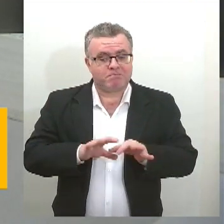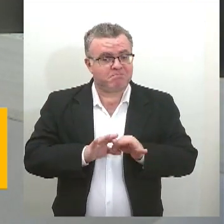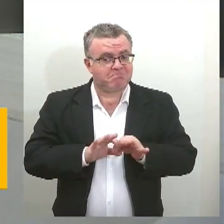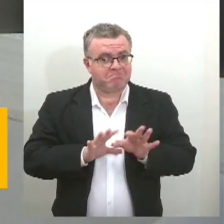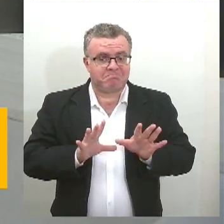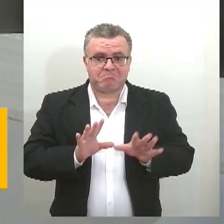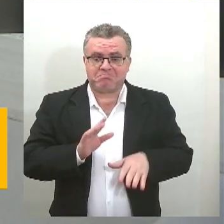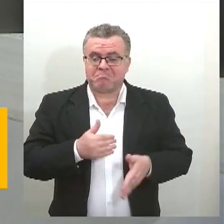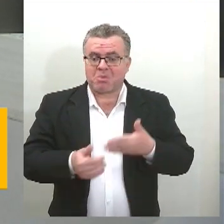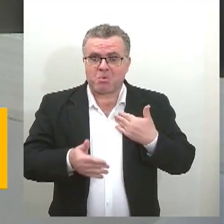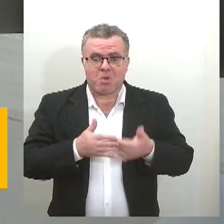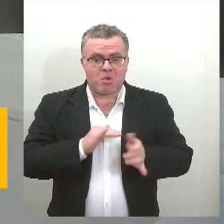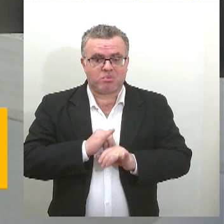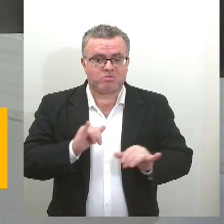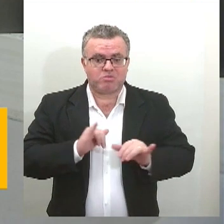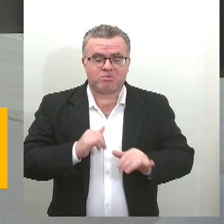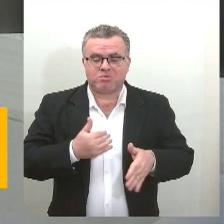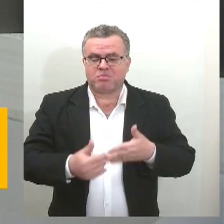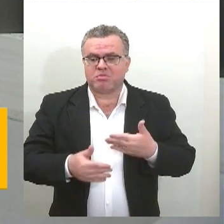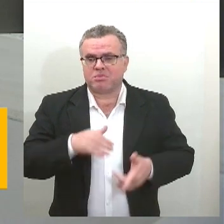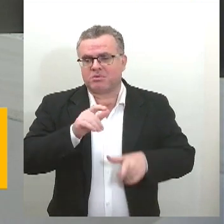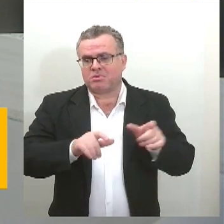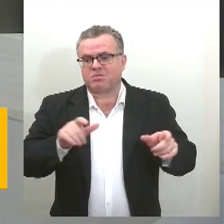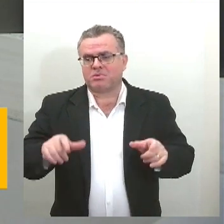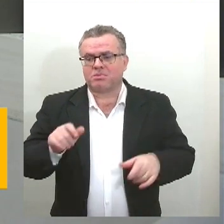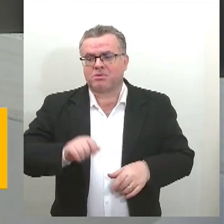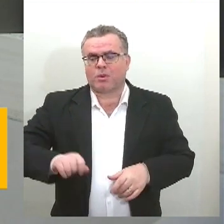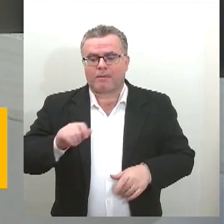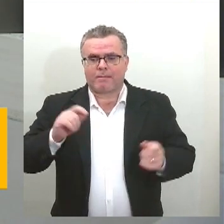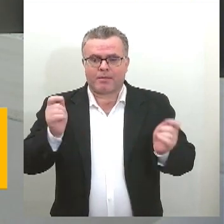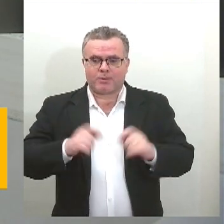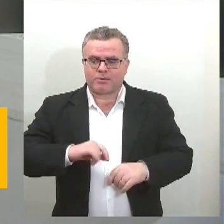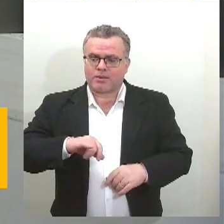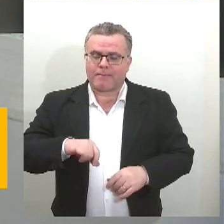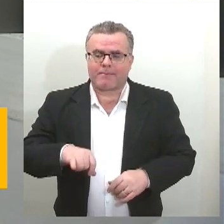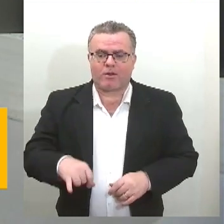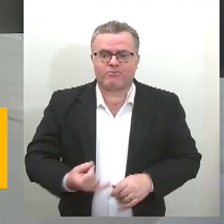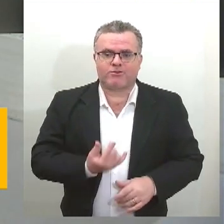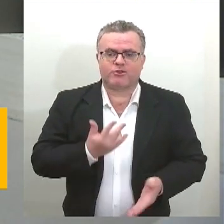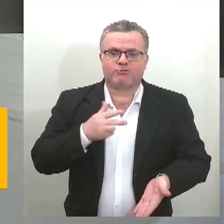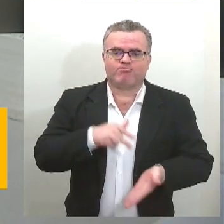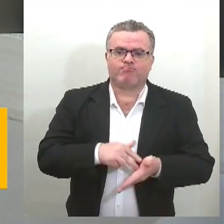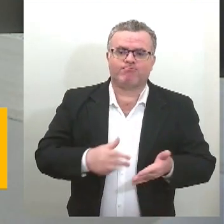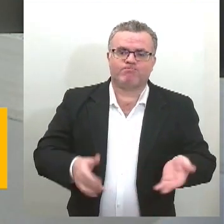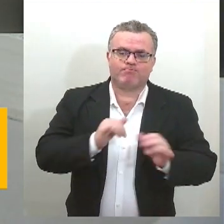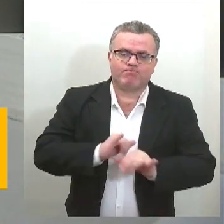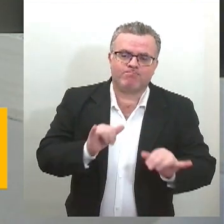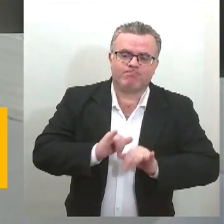você e a associação façam uso do nosso veículo de comunicação para